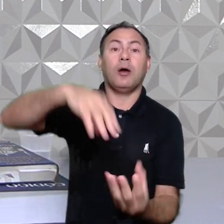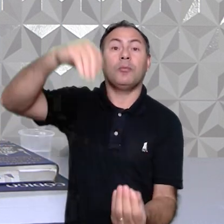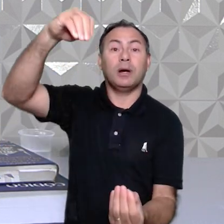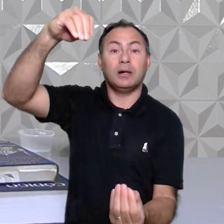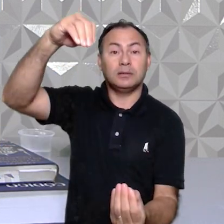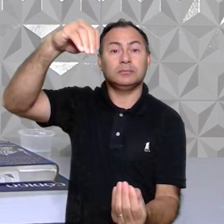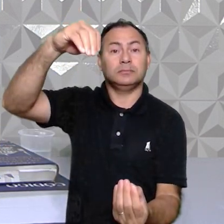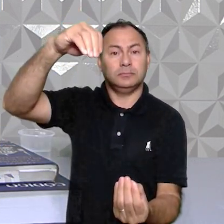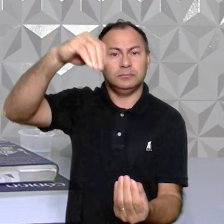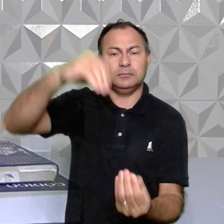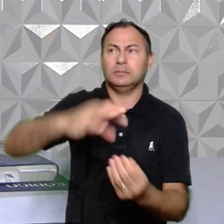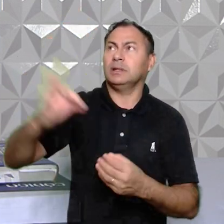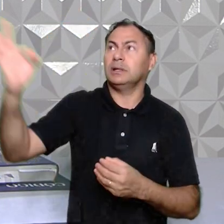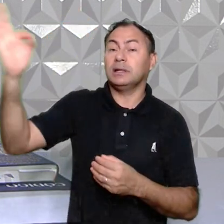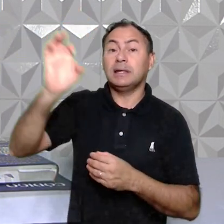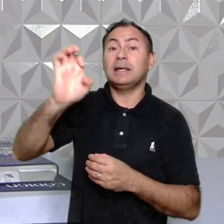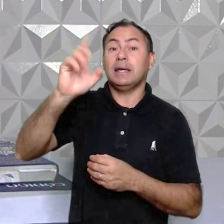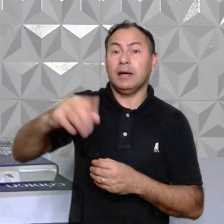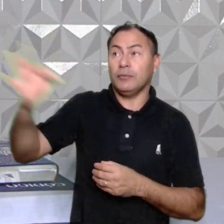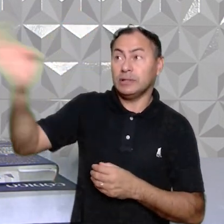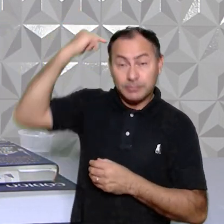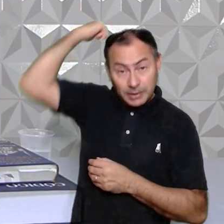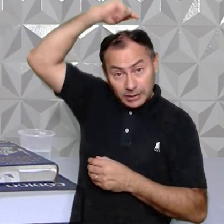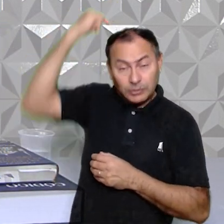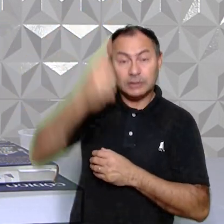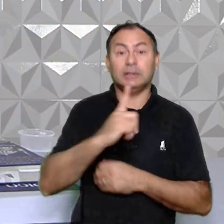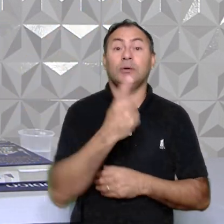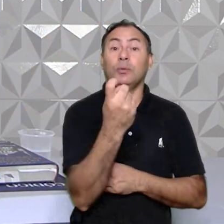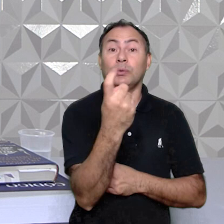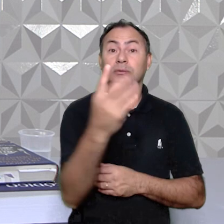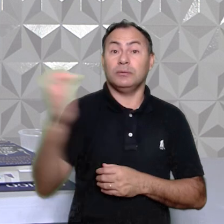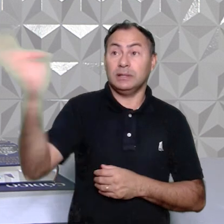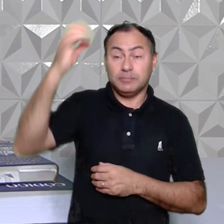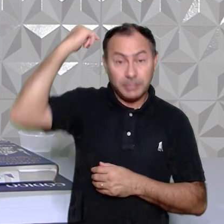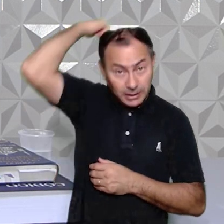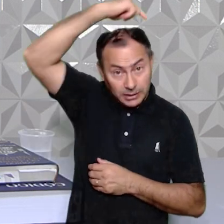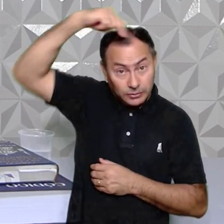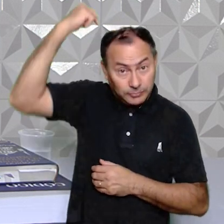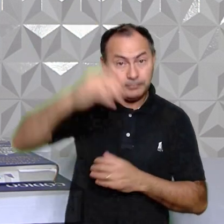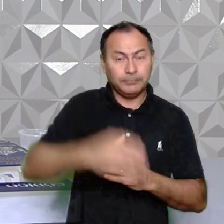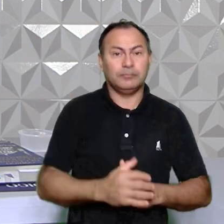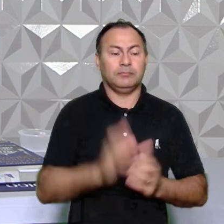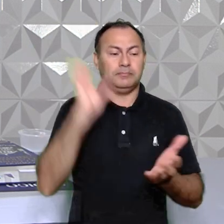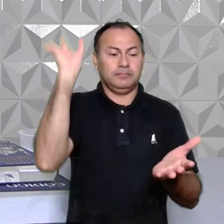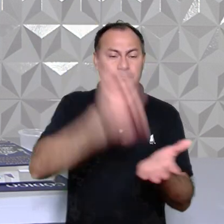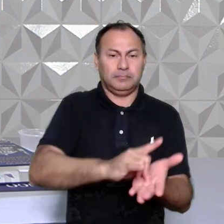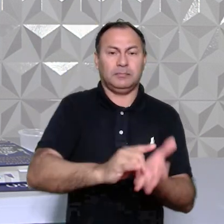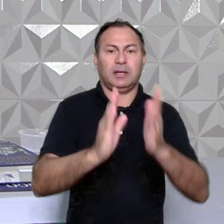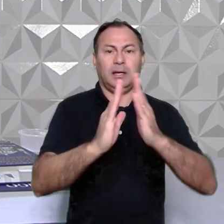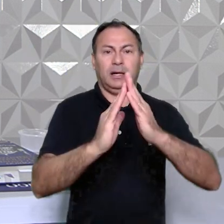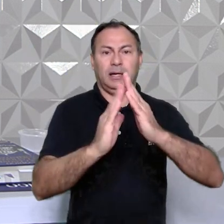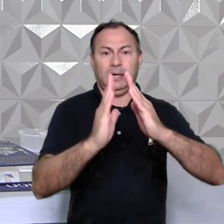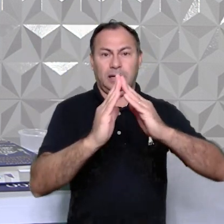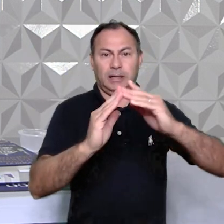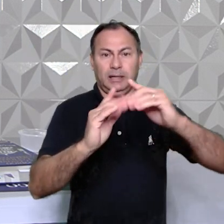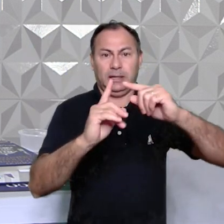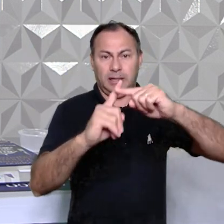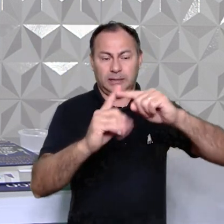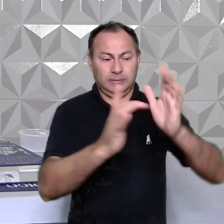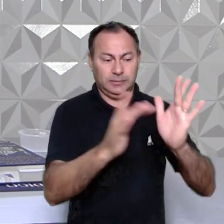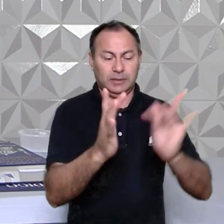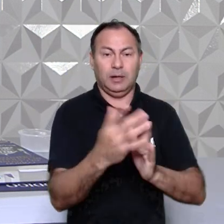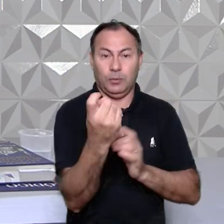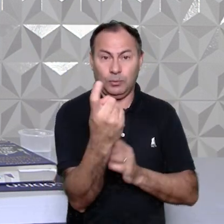alma. O Espírito Santo, há um só Espírito, né? Então essa afirmação que a Igreja de Cristo ela é